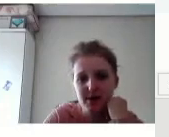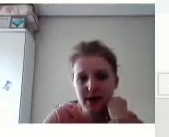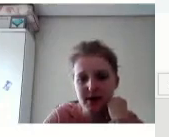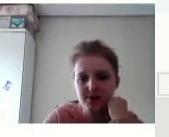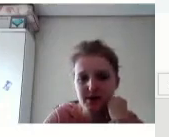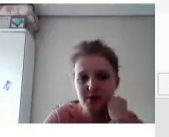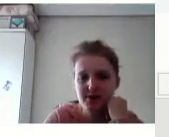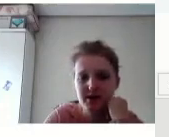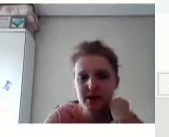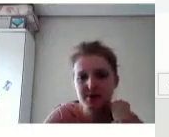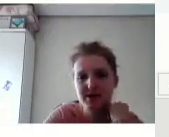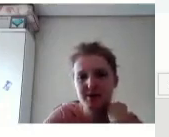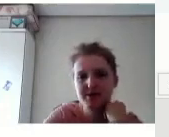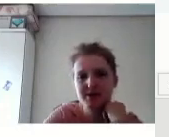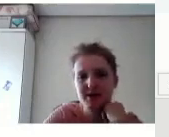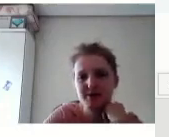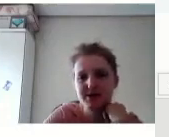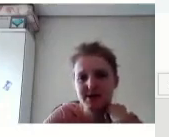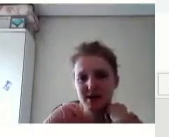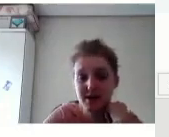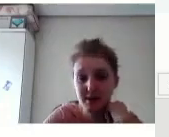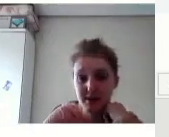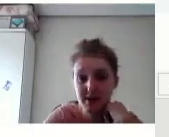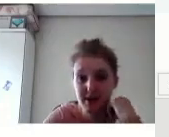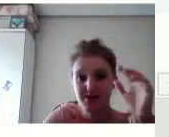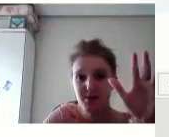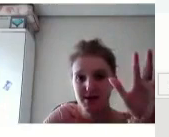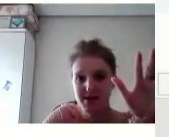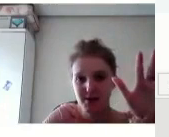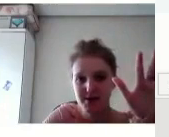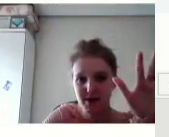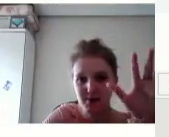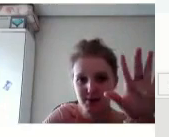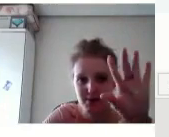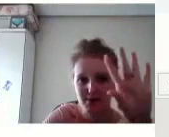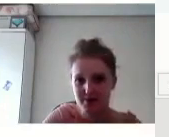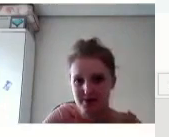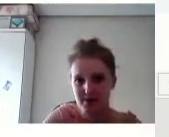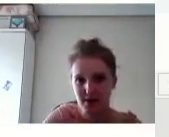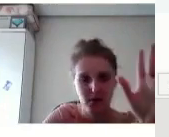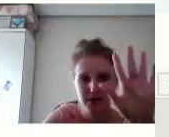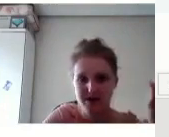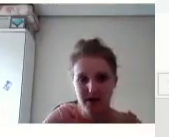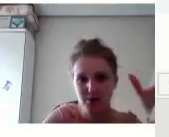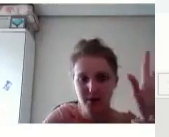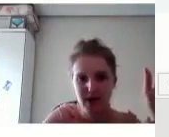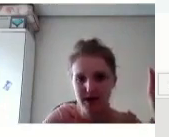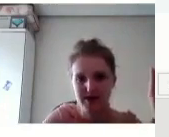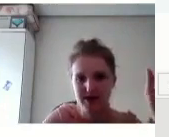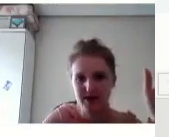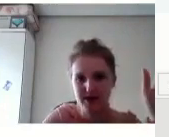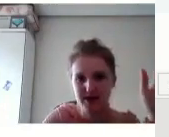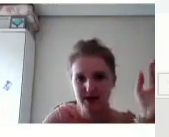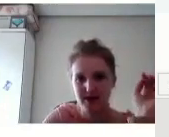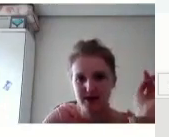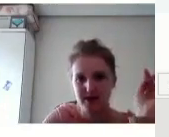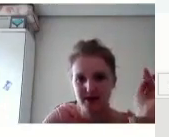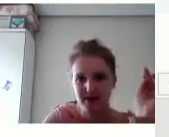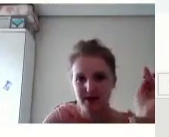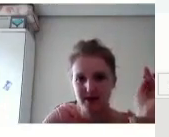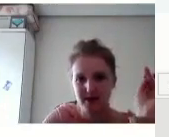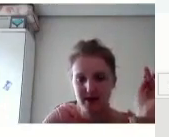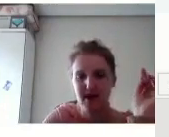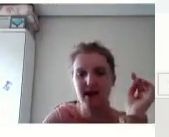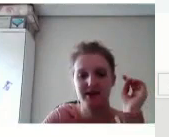caso, os campos ali, psi e psi-estrela, vão ser sempre independentes ou esse é um exemplo à parte? Não, não, sempre vão